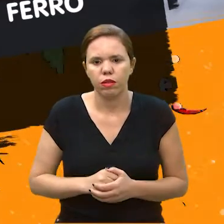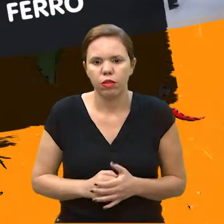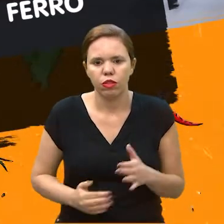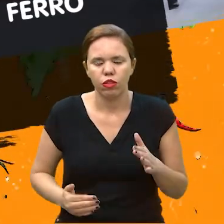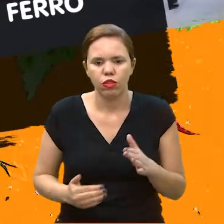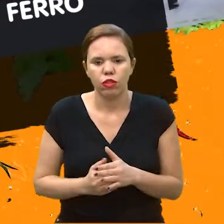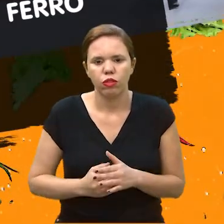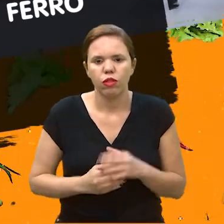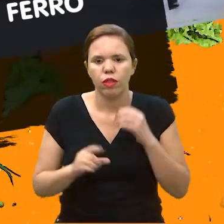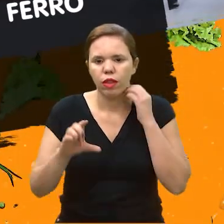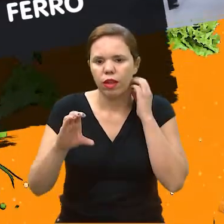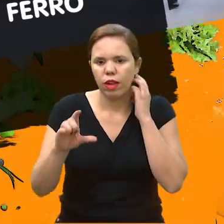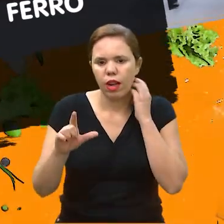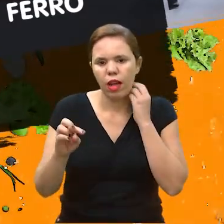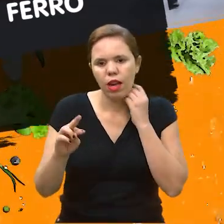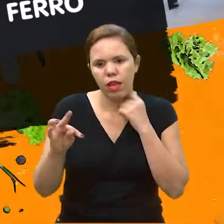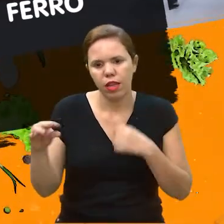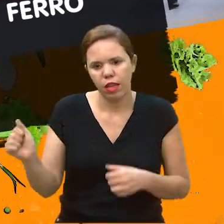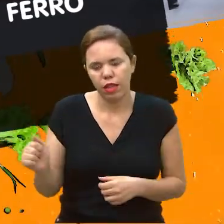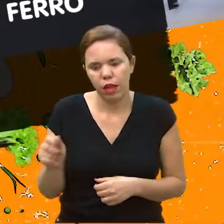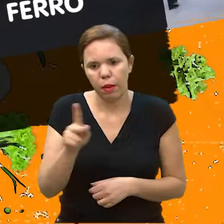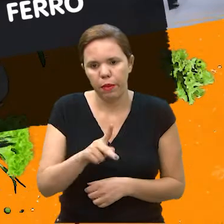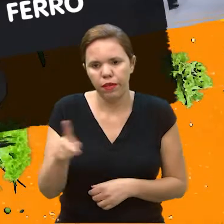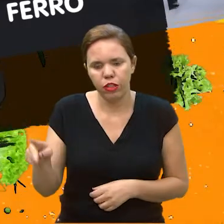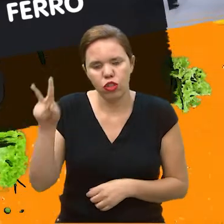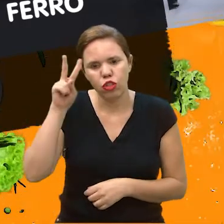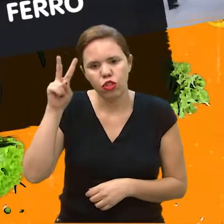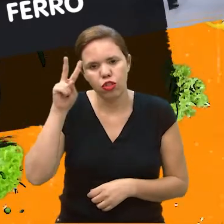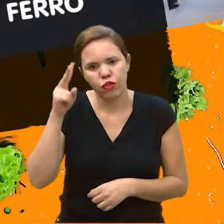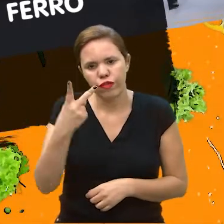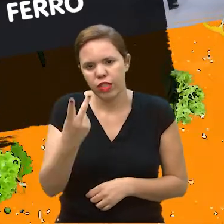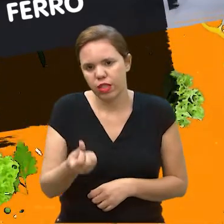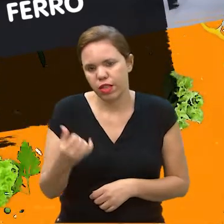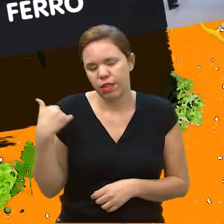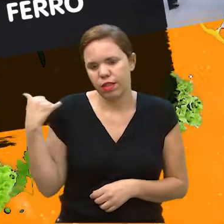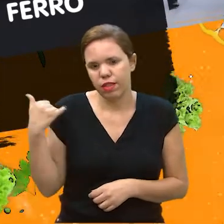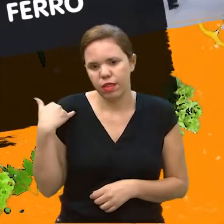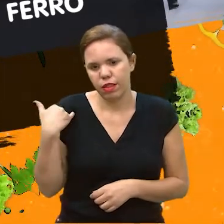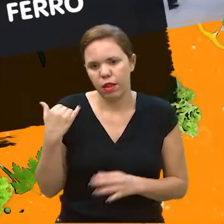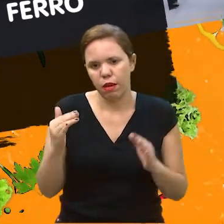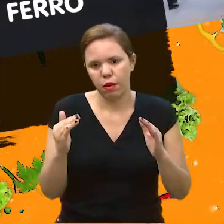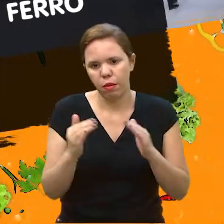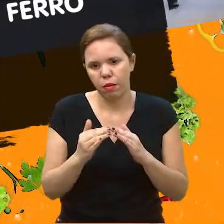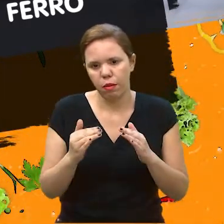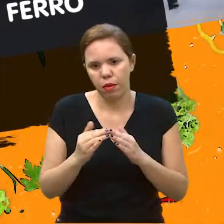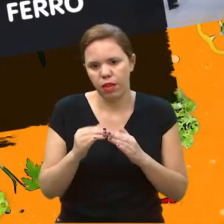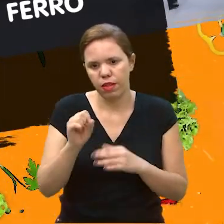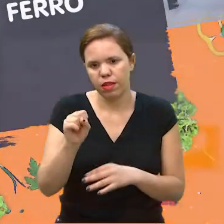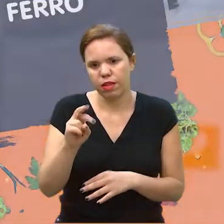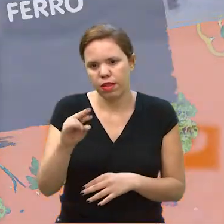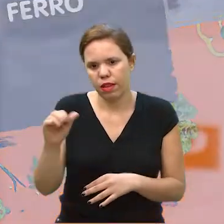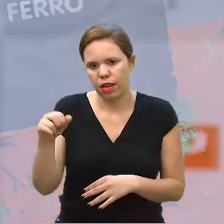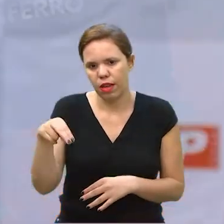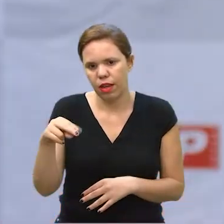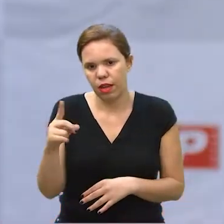última competidora é a Clarita, professora de história, 26 anos e moradora de Serra Negra.